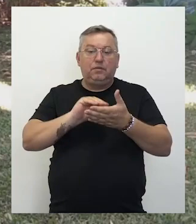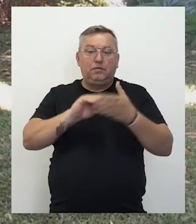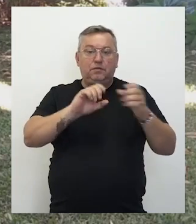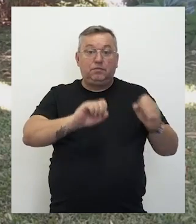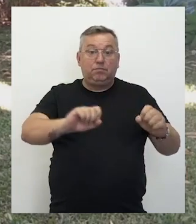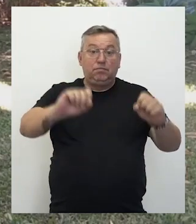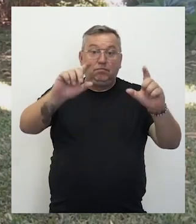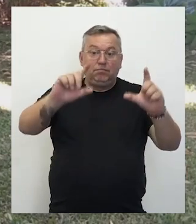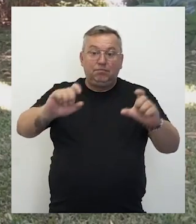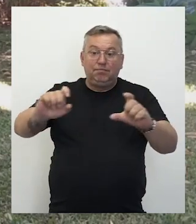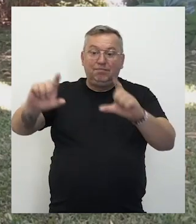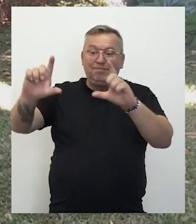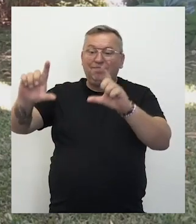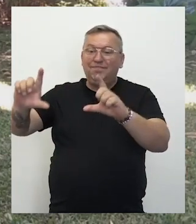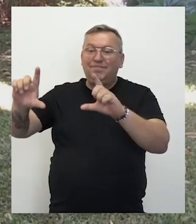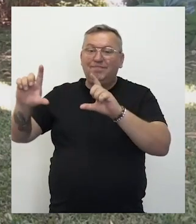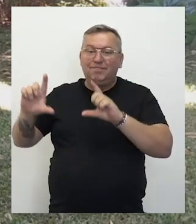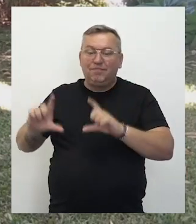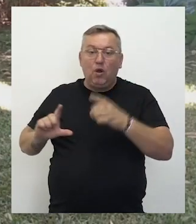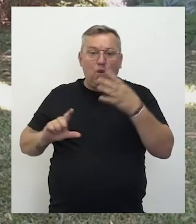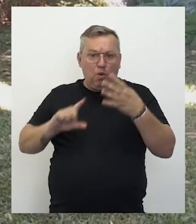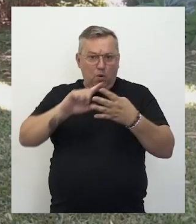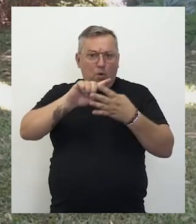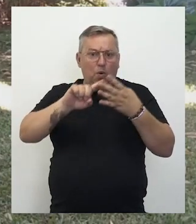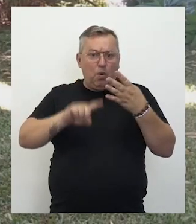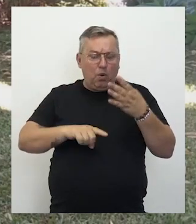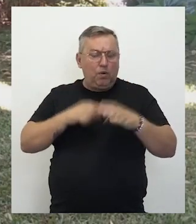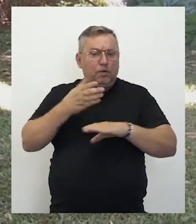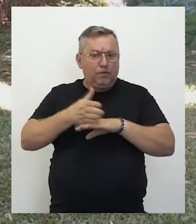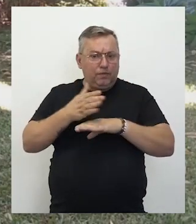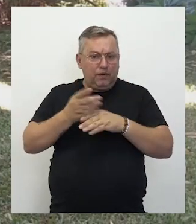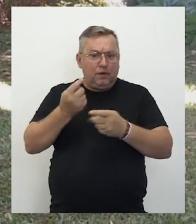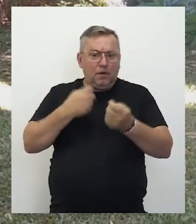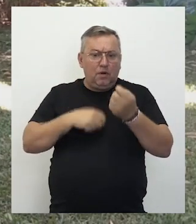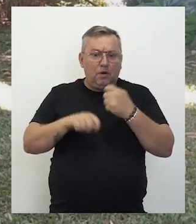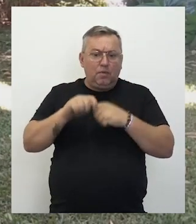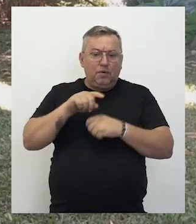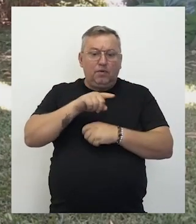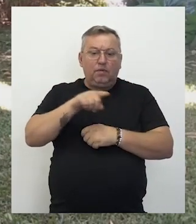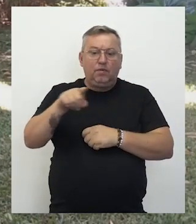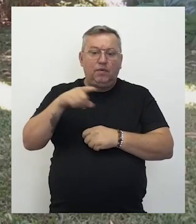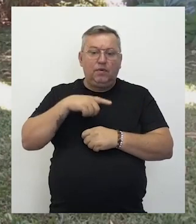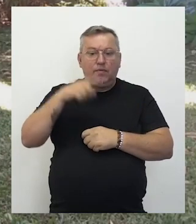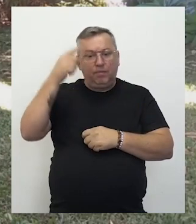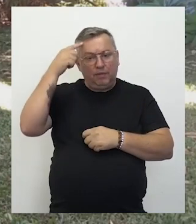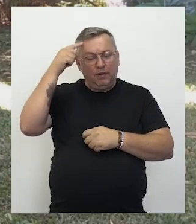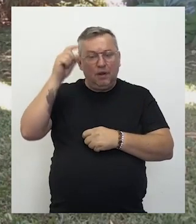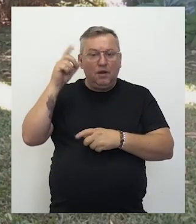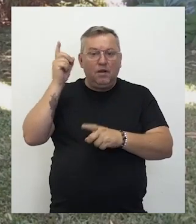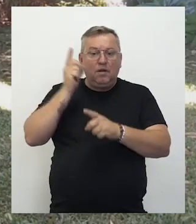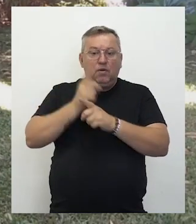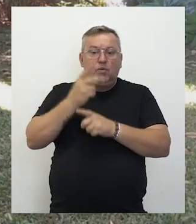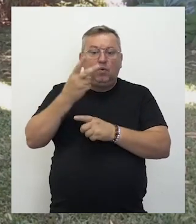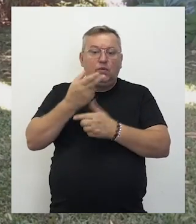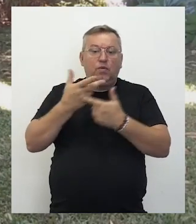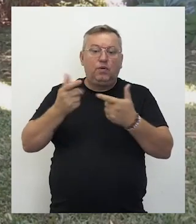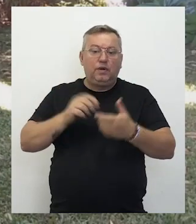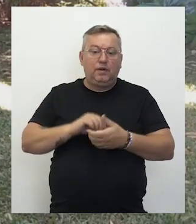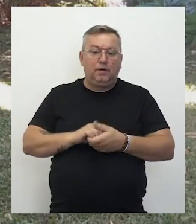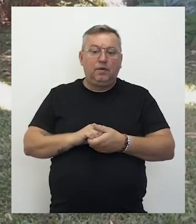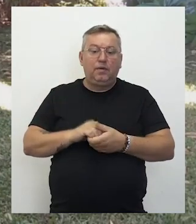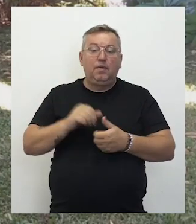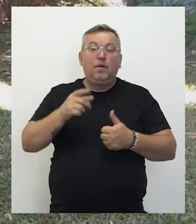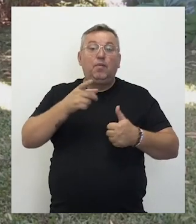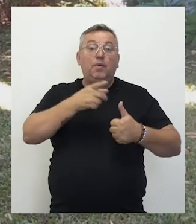imagens e sons que representam diferentes atividades econômicas. E você deve tentar identificar 2 coisas.